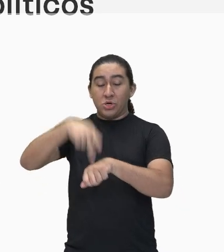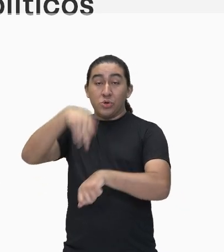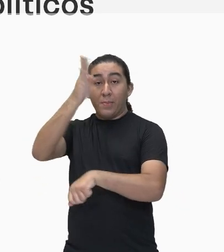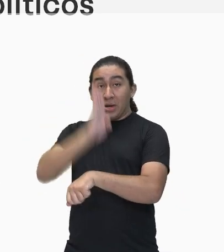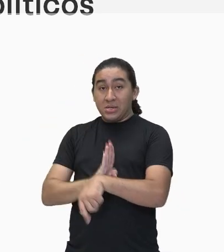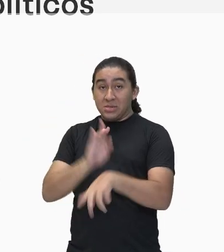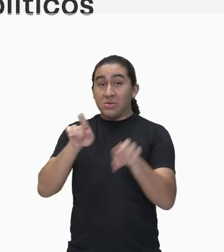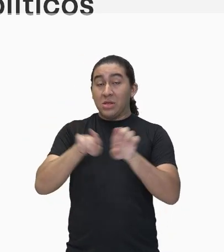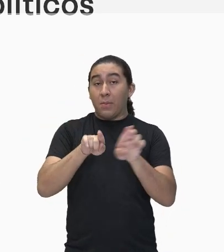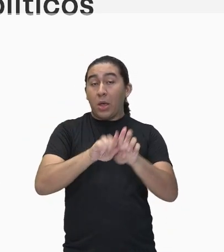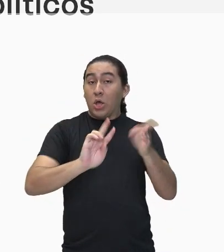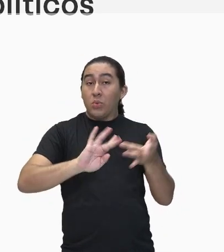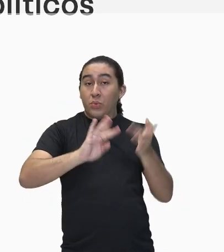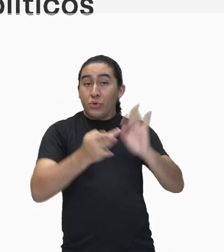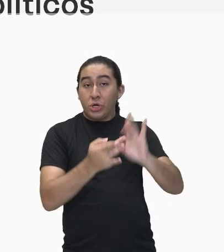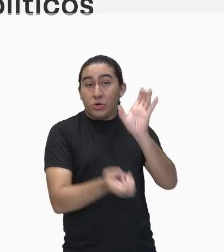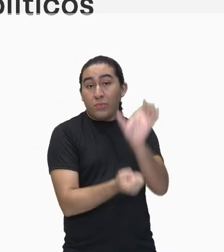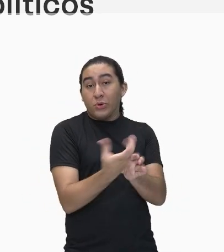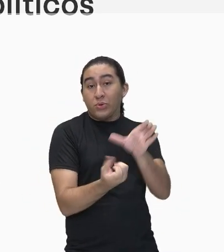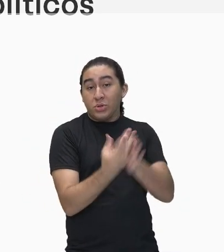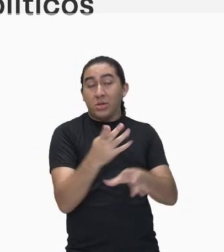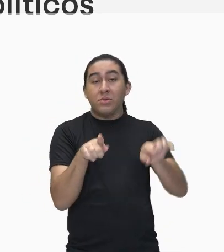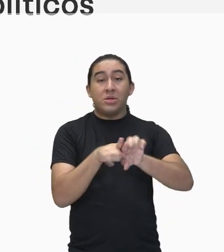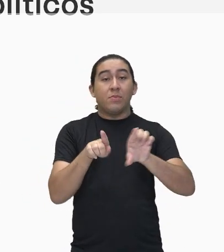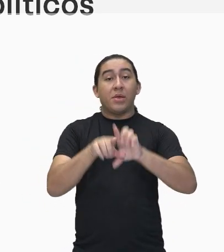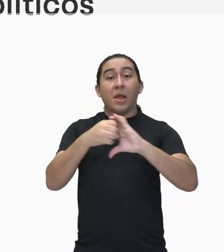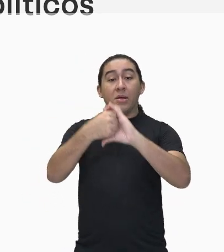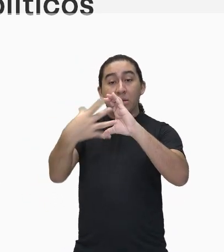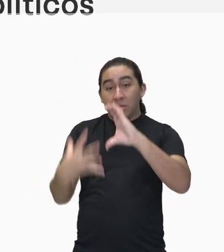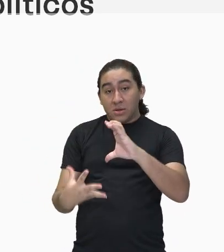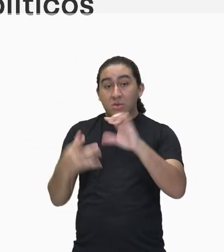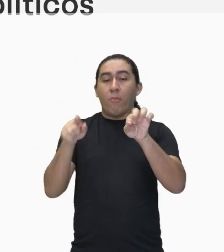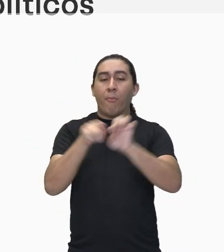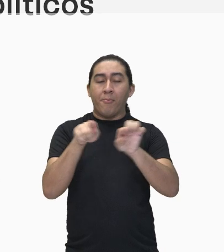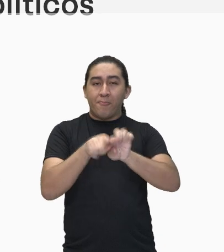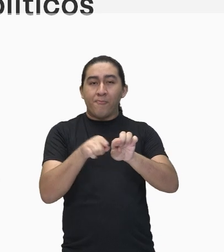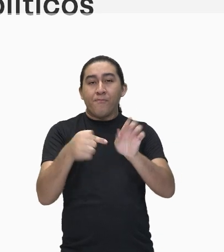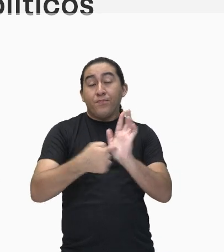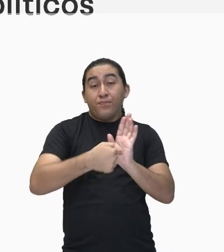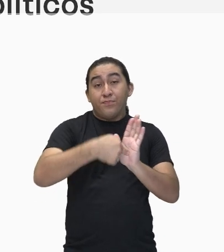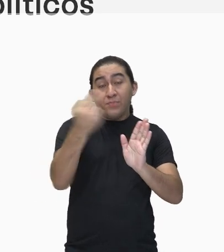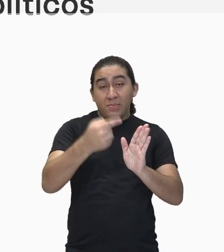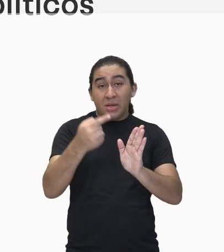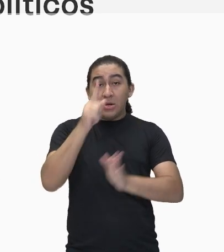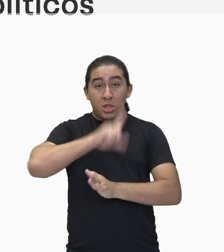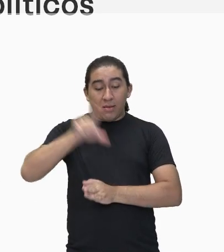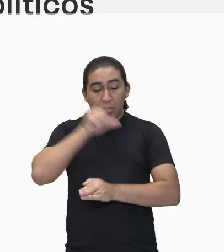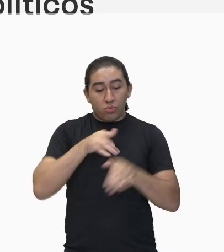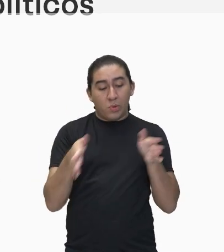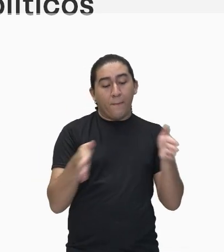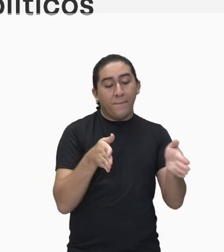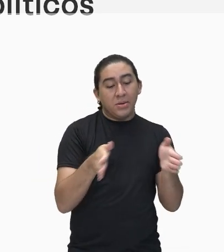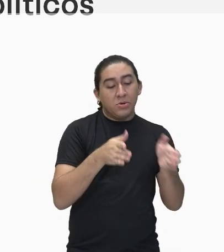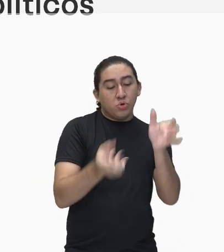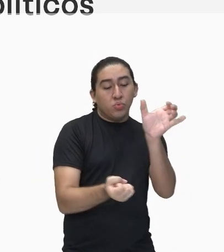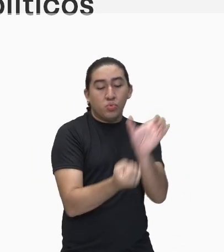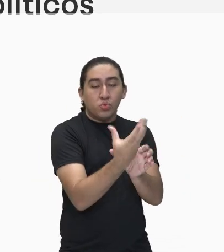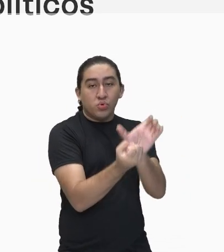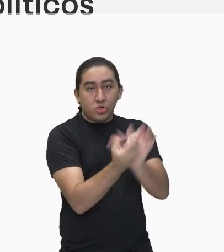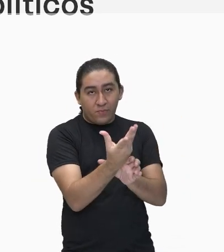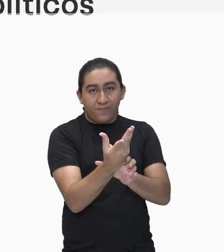de produção, romantismo no Brasil, características, romantismo no Brasil, primeira